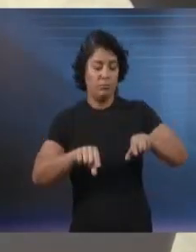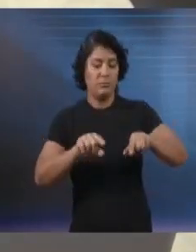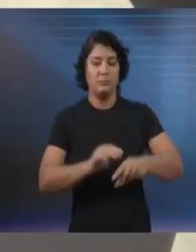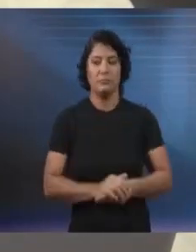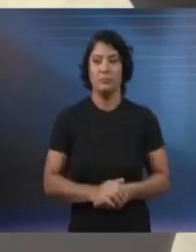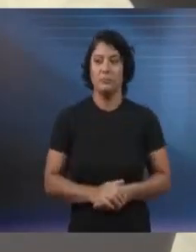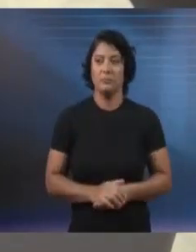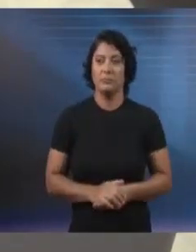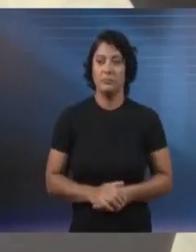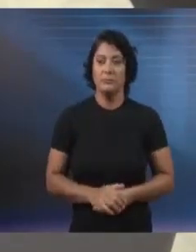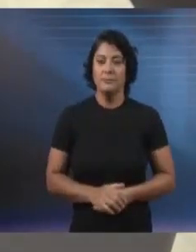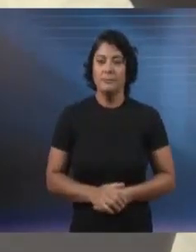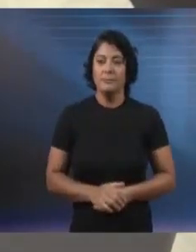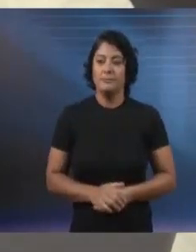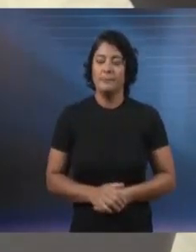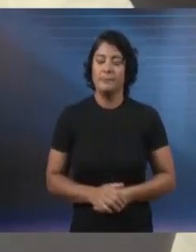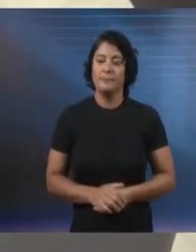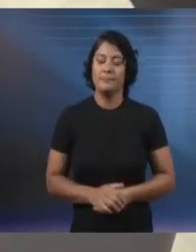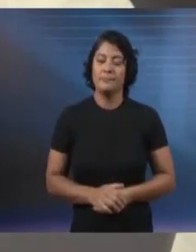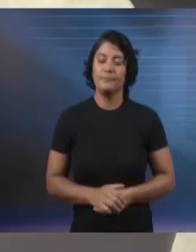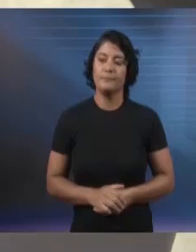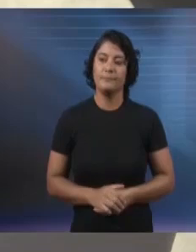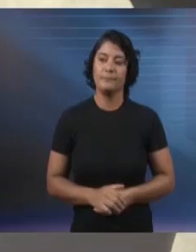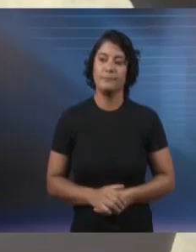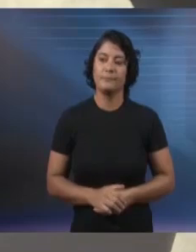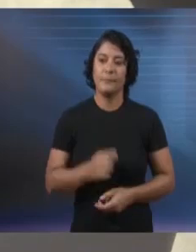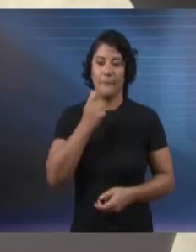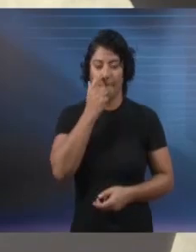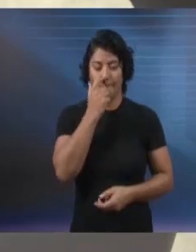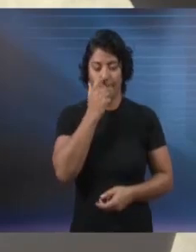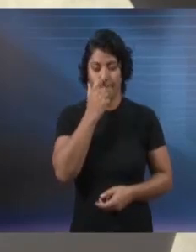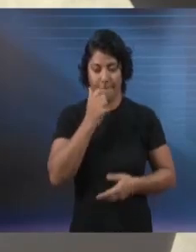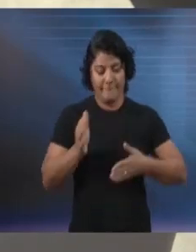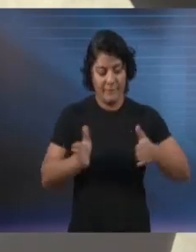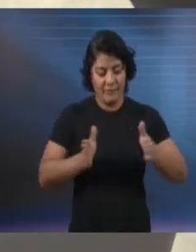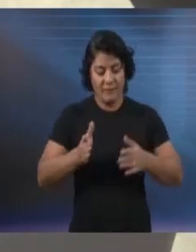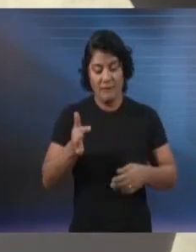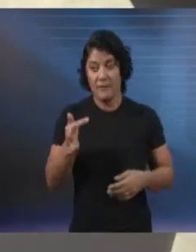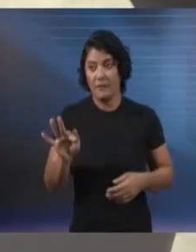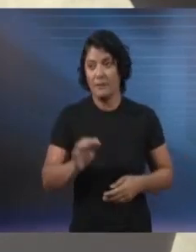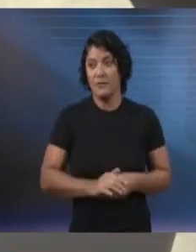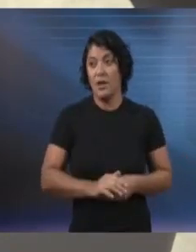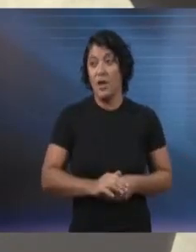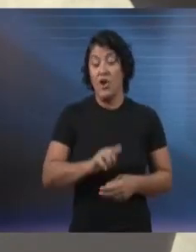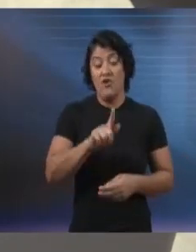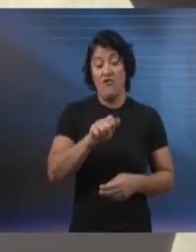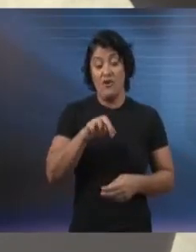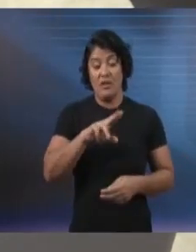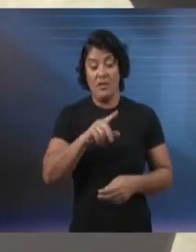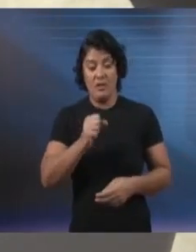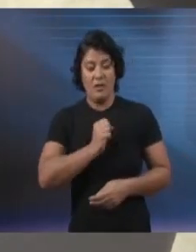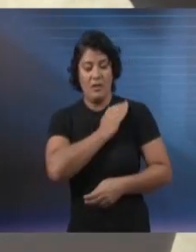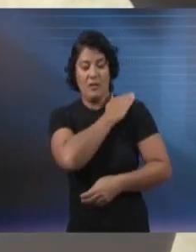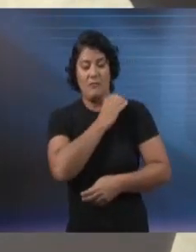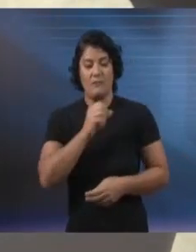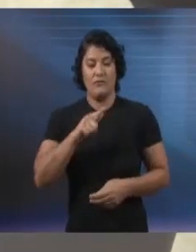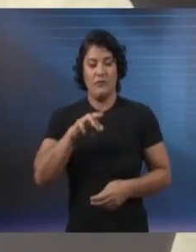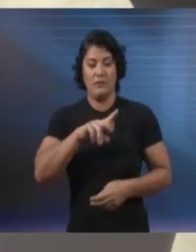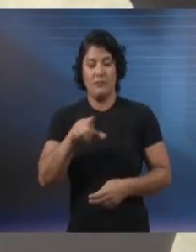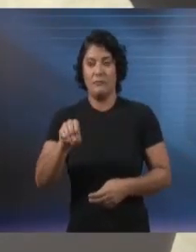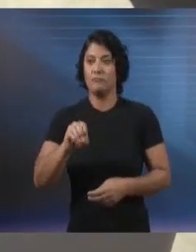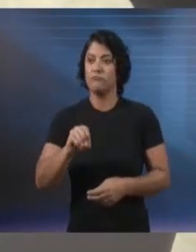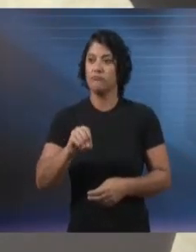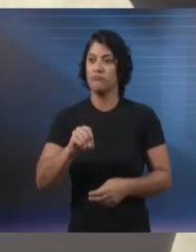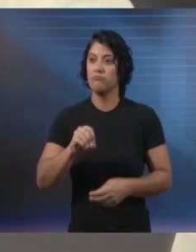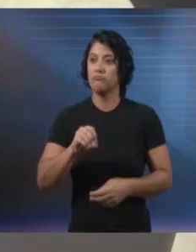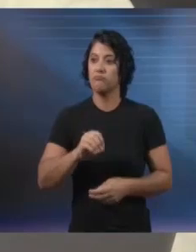e é realizado conjuntamente com o mandato do deputado federal, General Girão. Eu não sei se